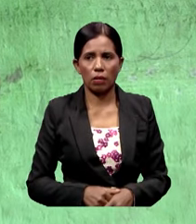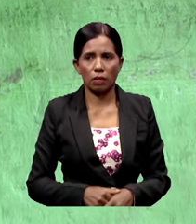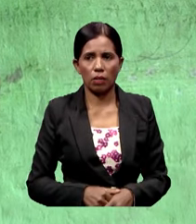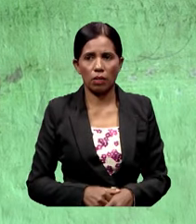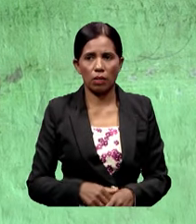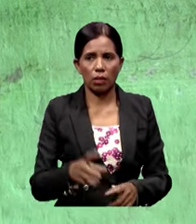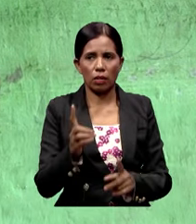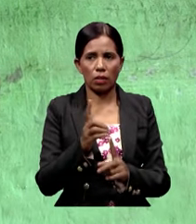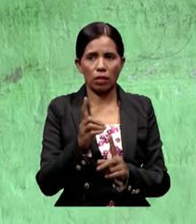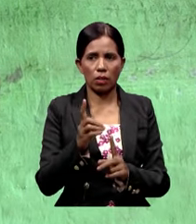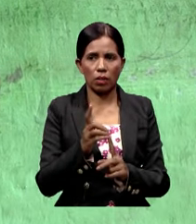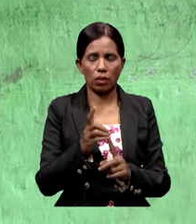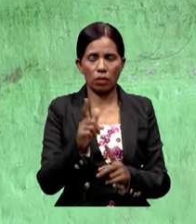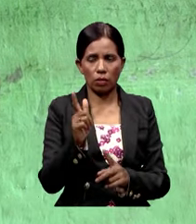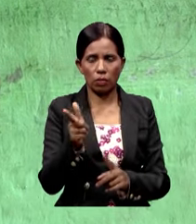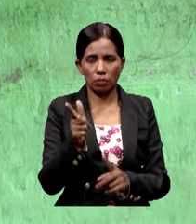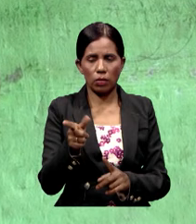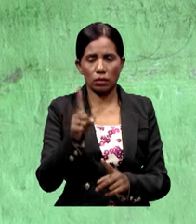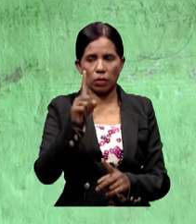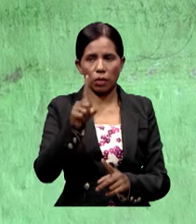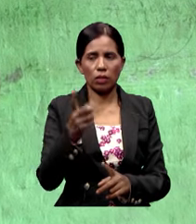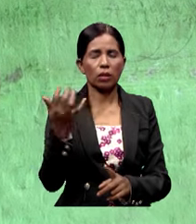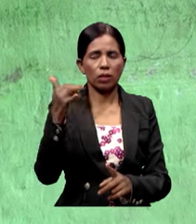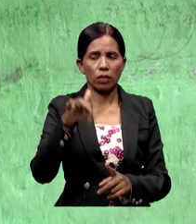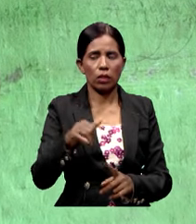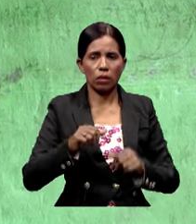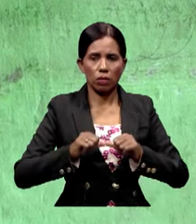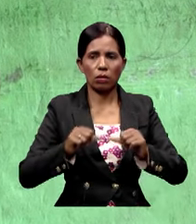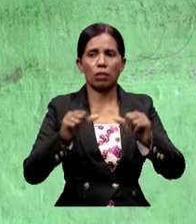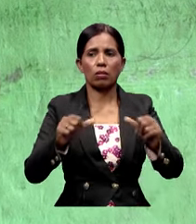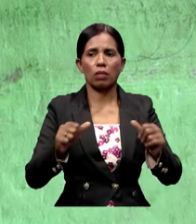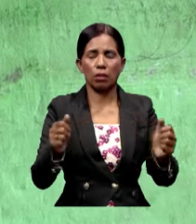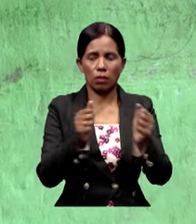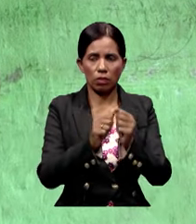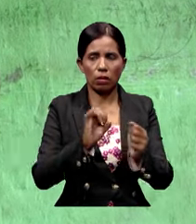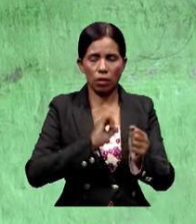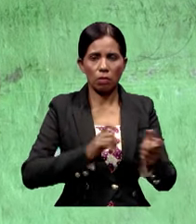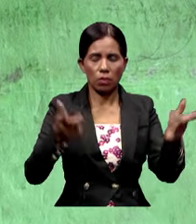tanggal 21 si avanzano ammo smayana